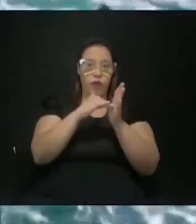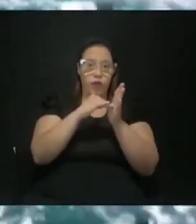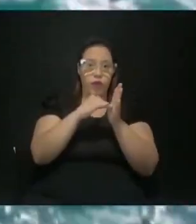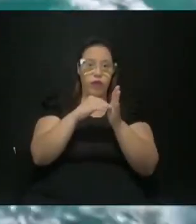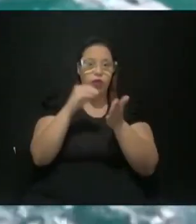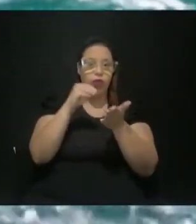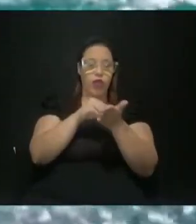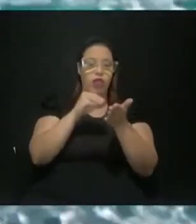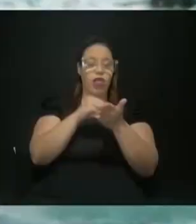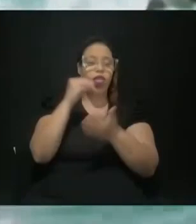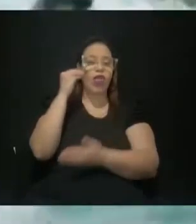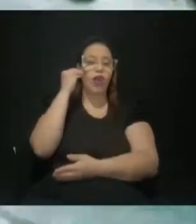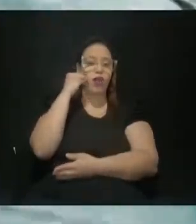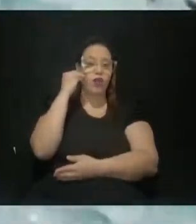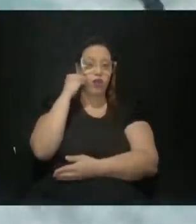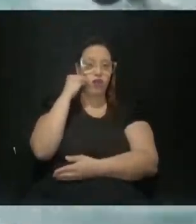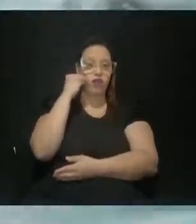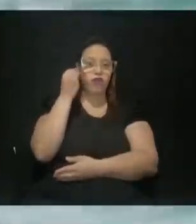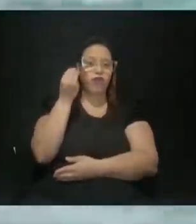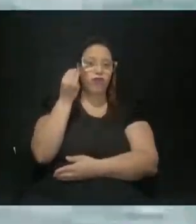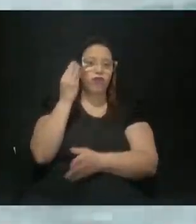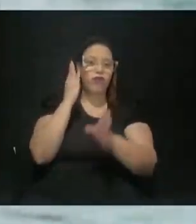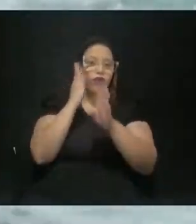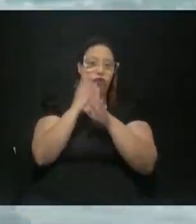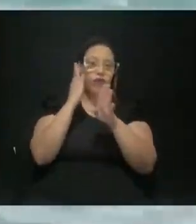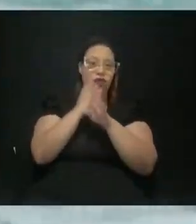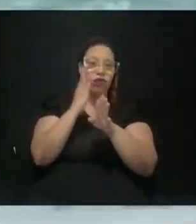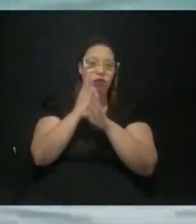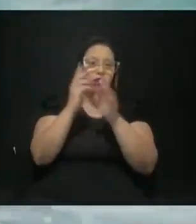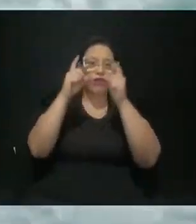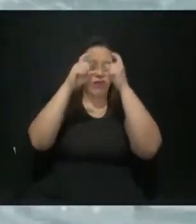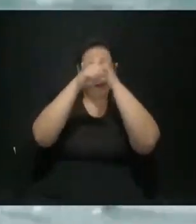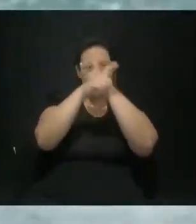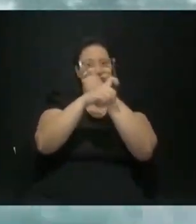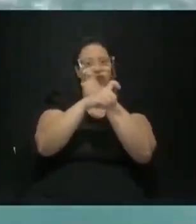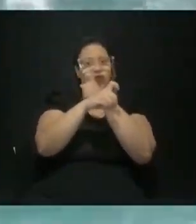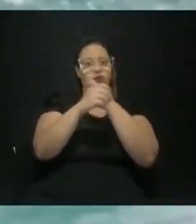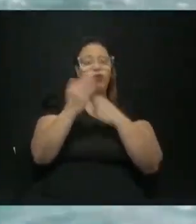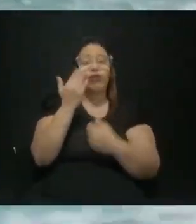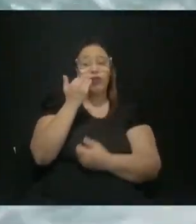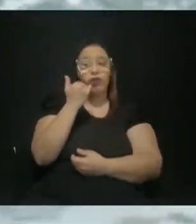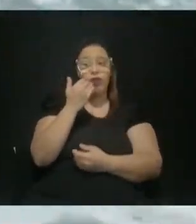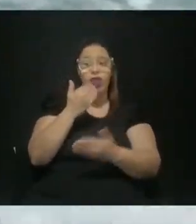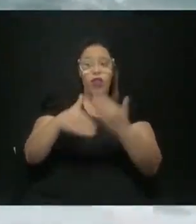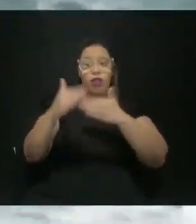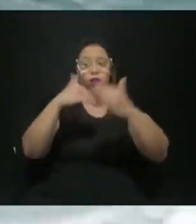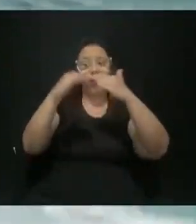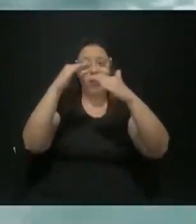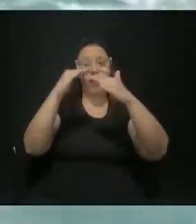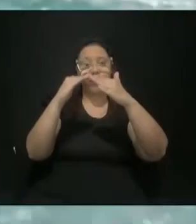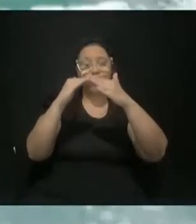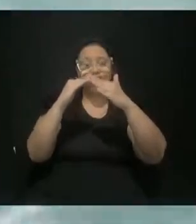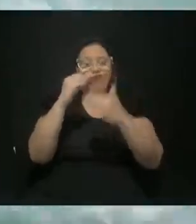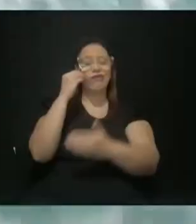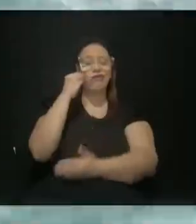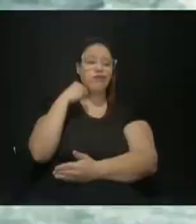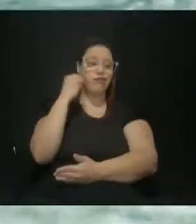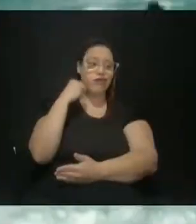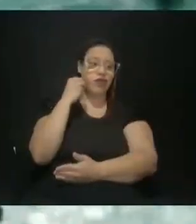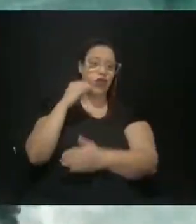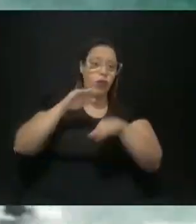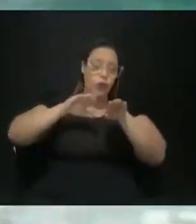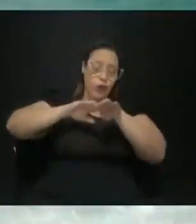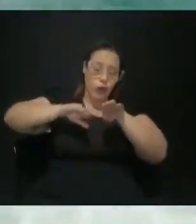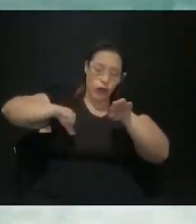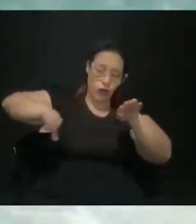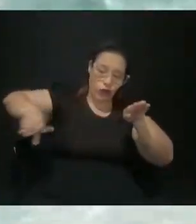experiência, acabam encontrando maiores dificuldades para se alimentar e migrar. Mais fracos afastam-se do bando e